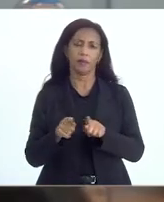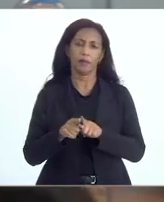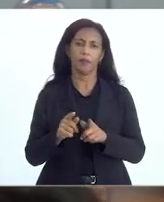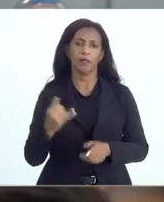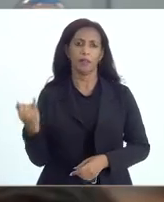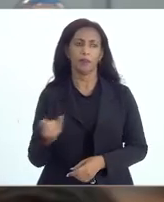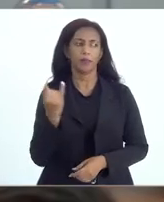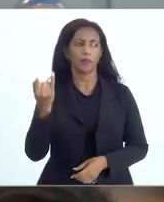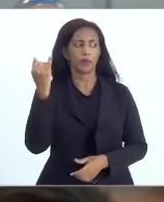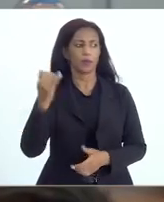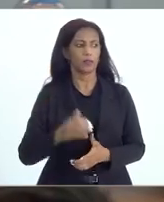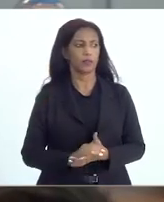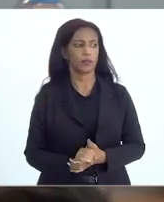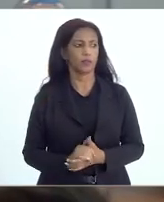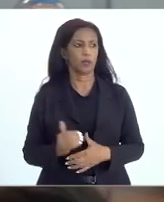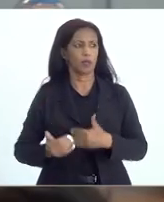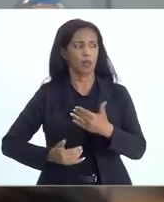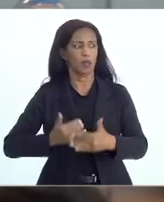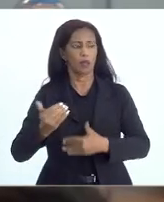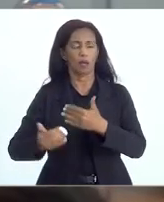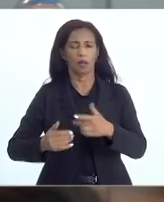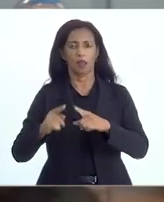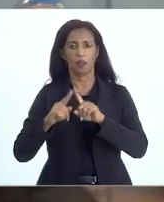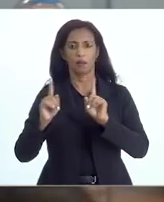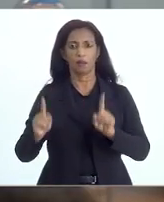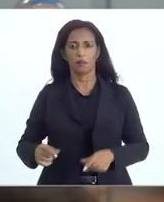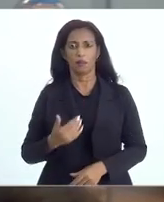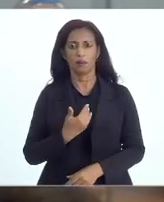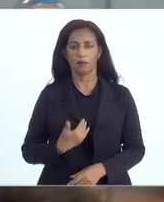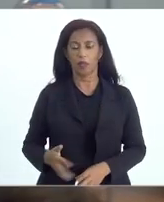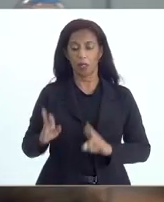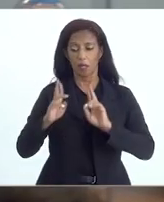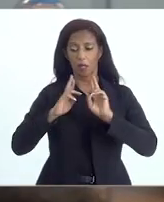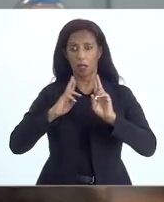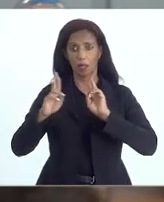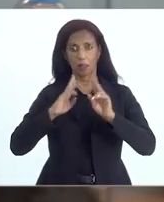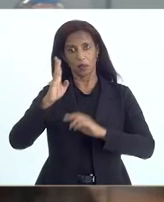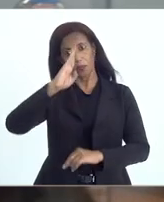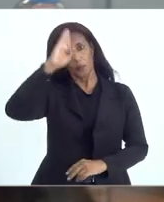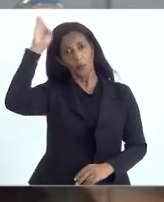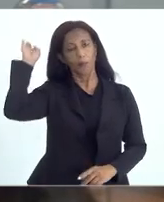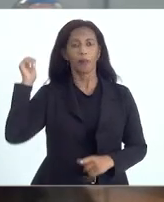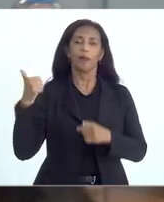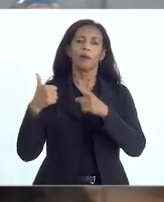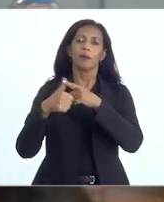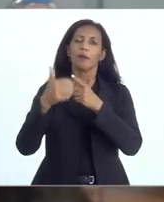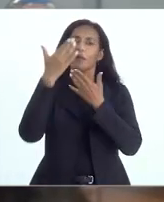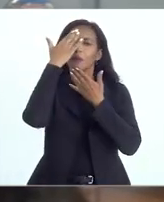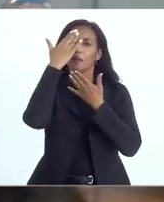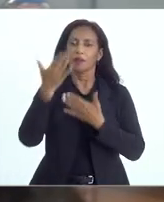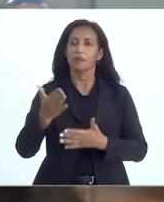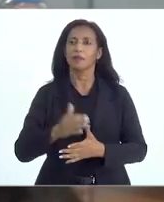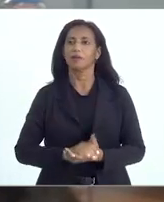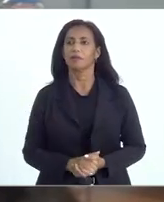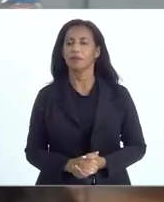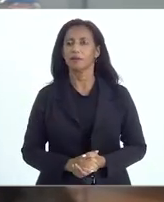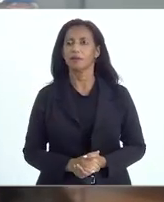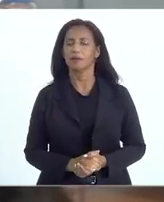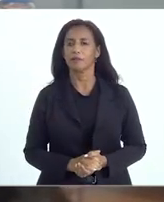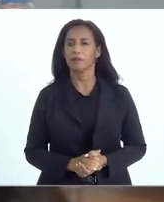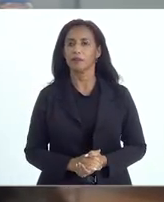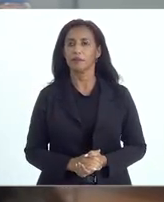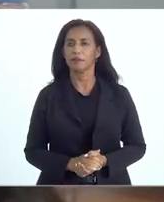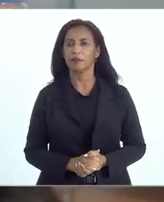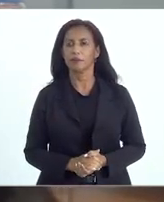também é importante porque atinente à carreira do Servidor Público militar eu assim o corpo de bombeiros no lugar agradecer mais uma vez